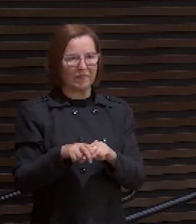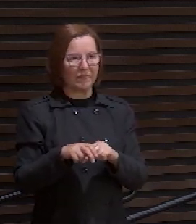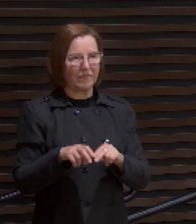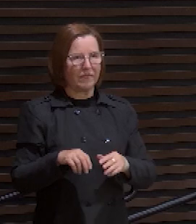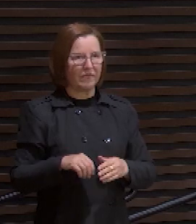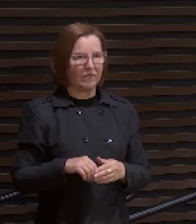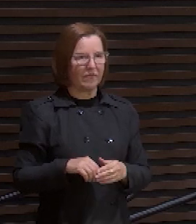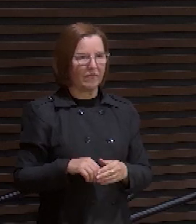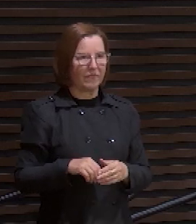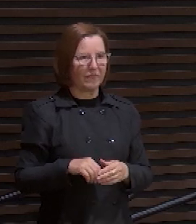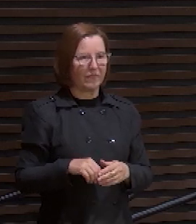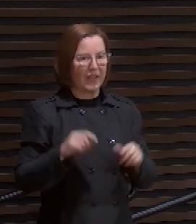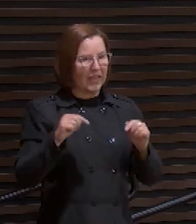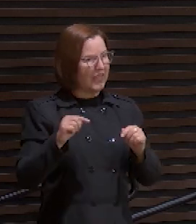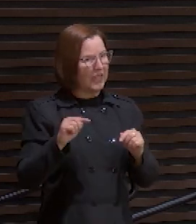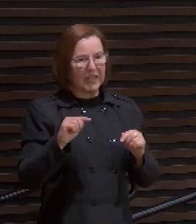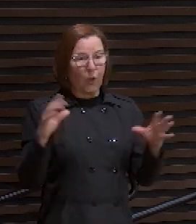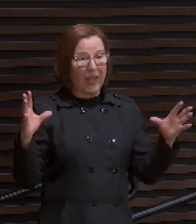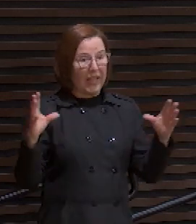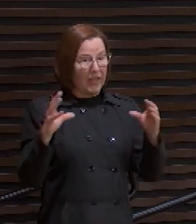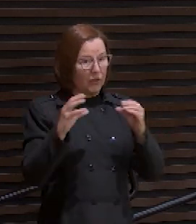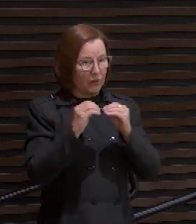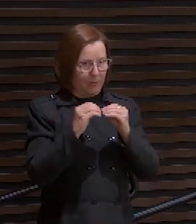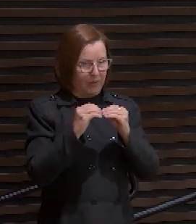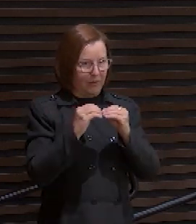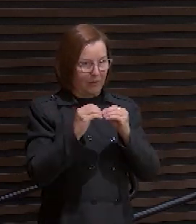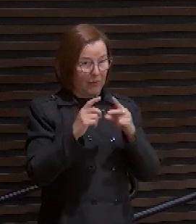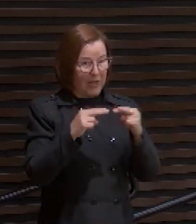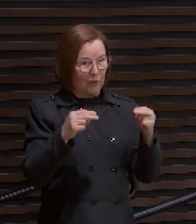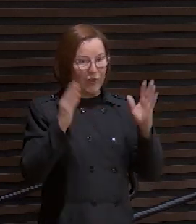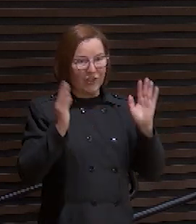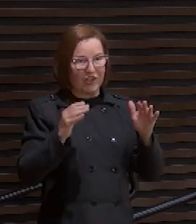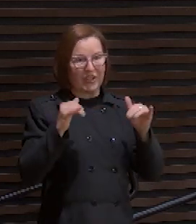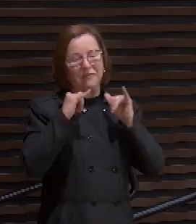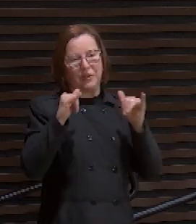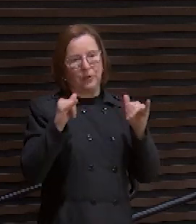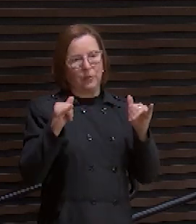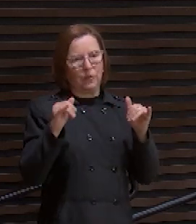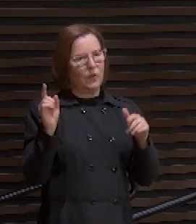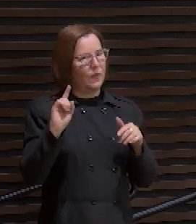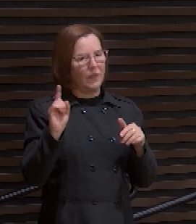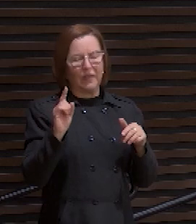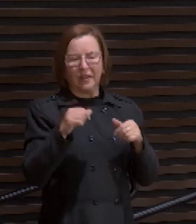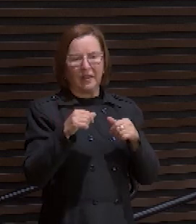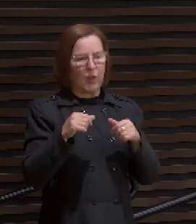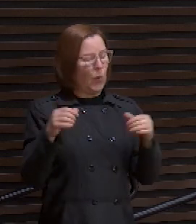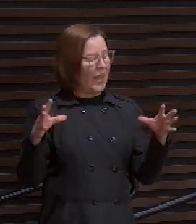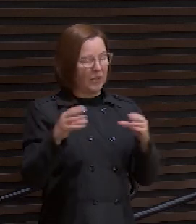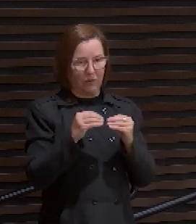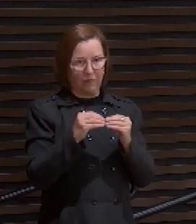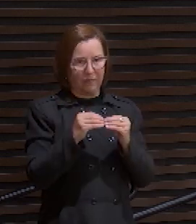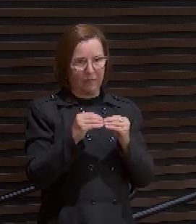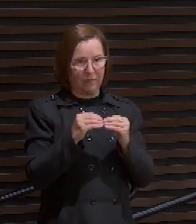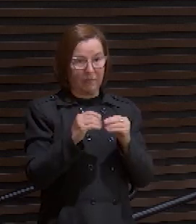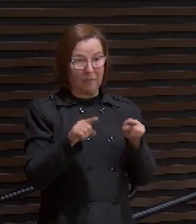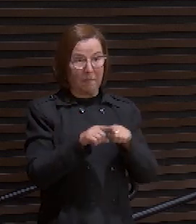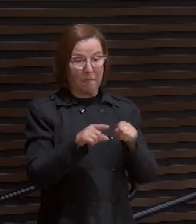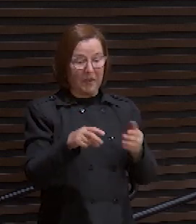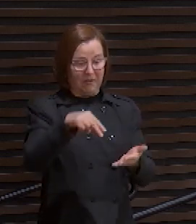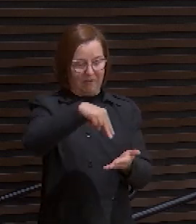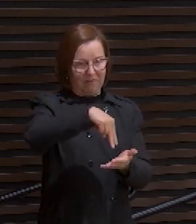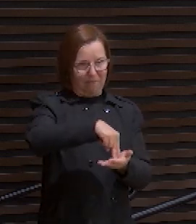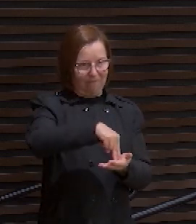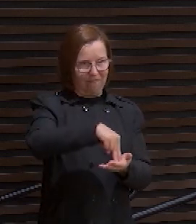Aqui ele não está resumindo o que foi dito, ele não está fazendo um resumo, mas afirmando a